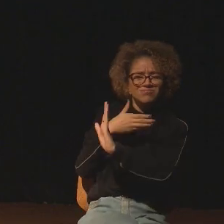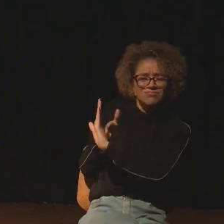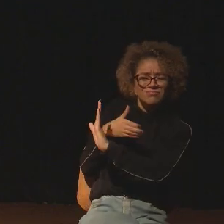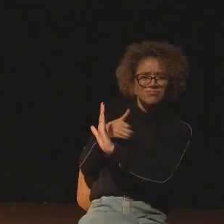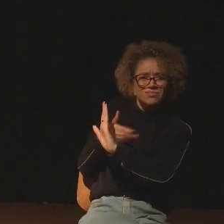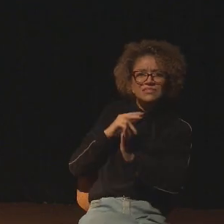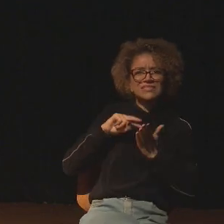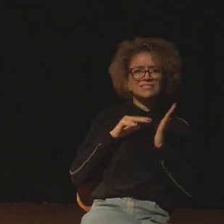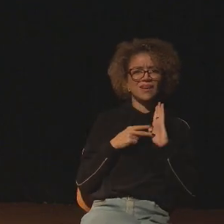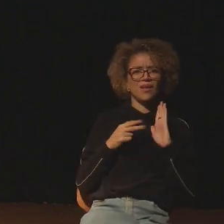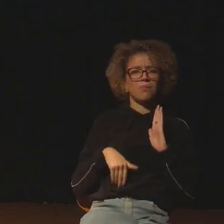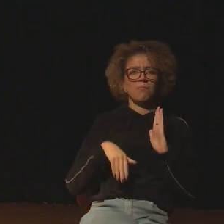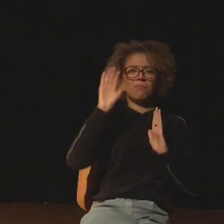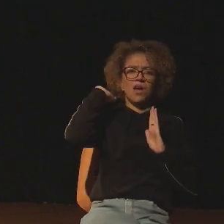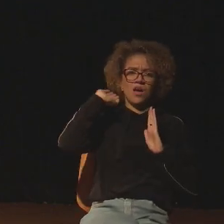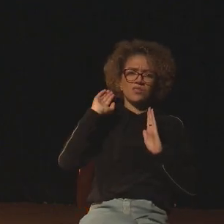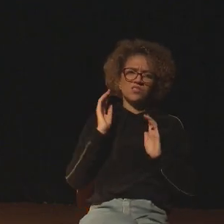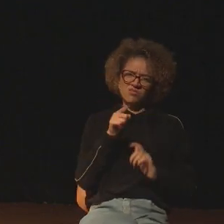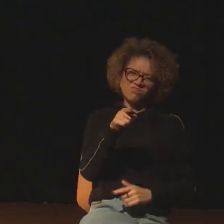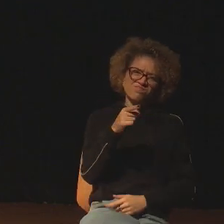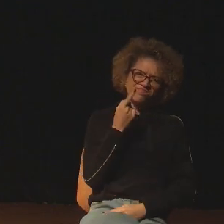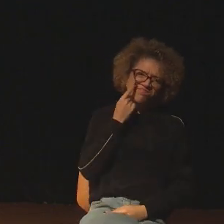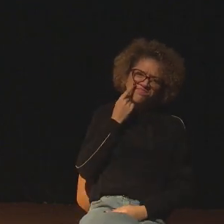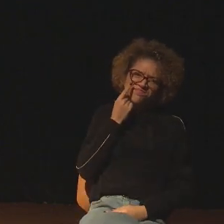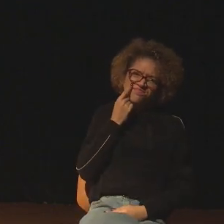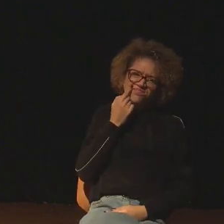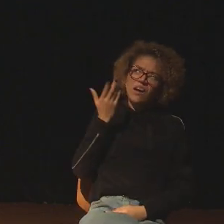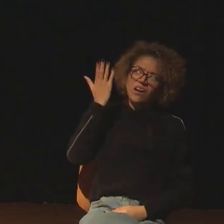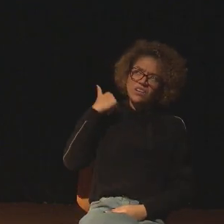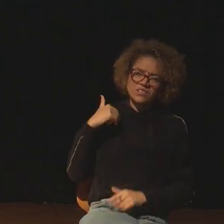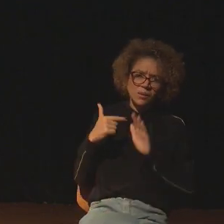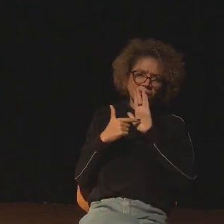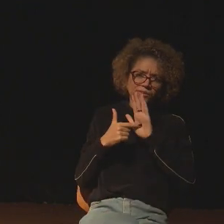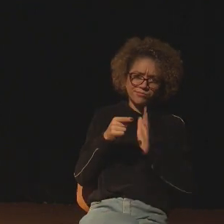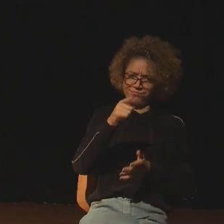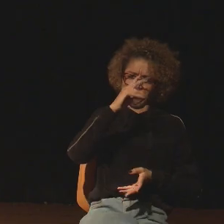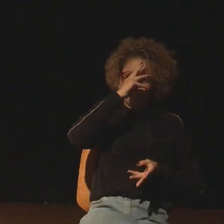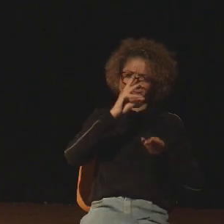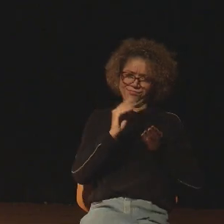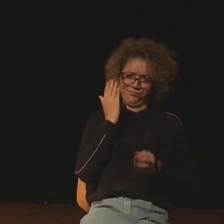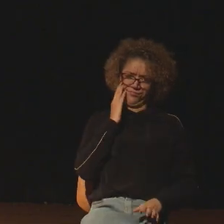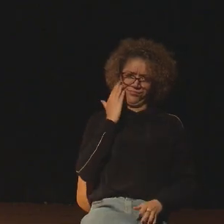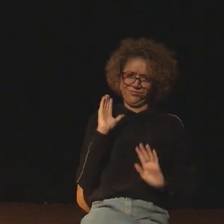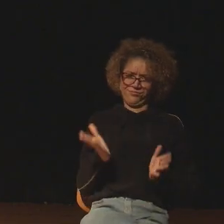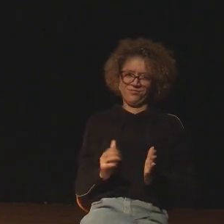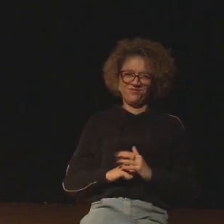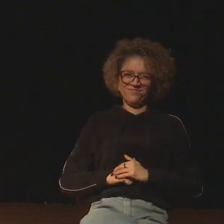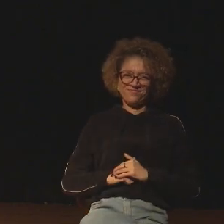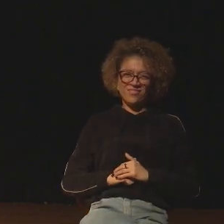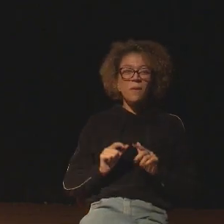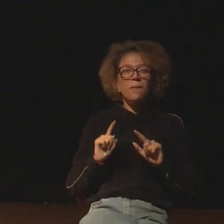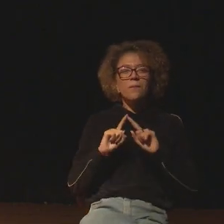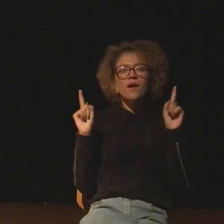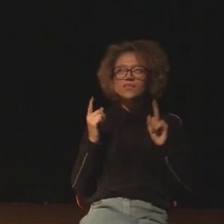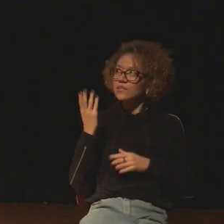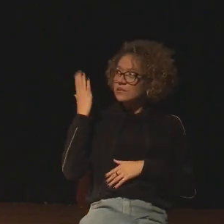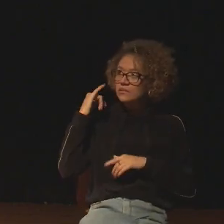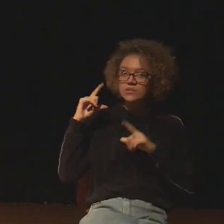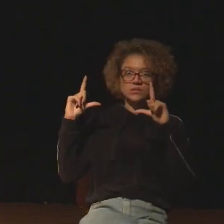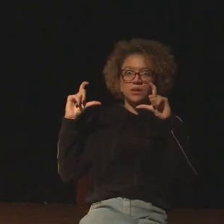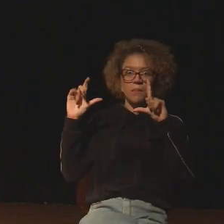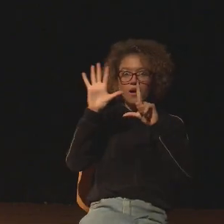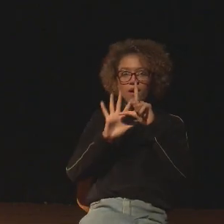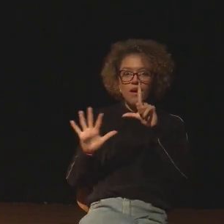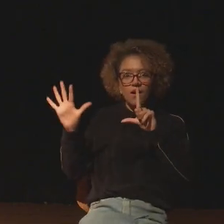deu para ver nas apresentações anteriores. A gente está falando aqui, inverteu em relação às imagens que foram mostradas antes, porque a